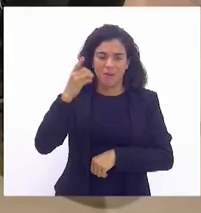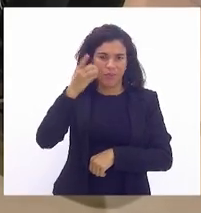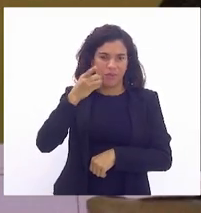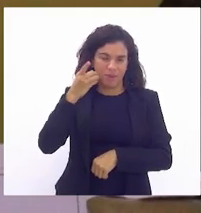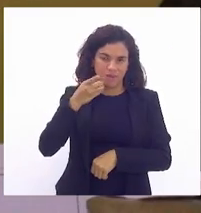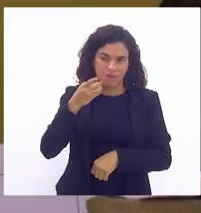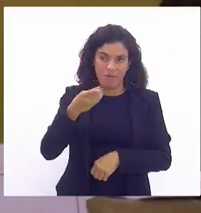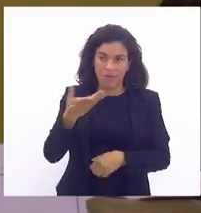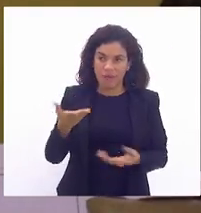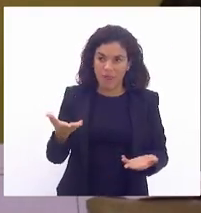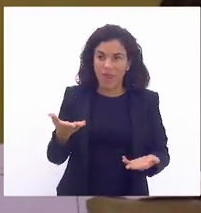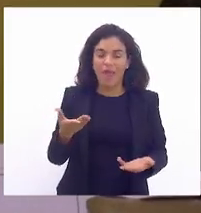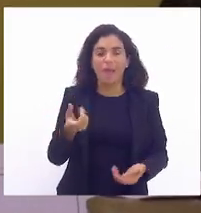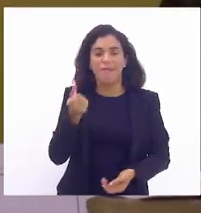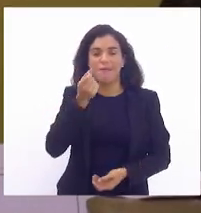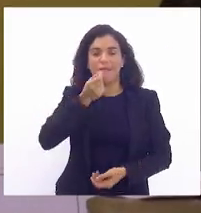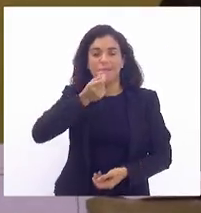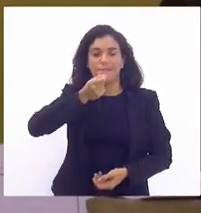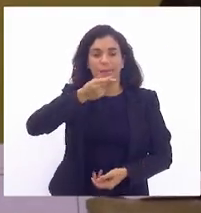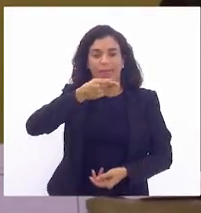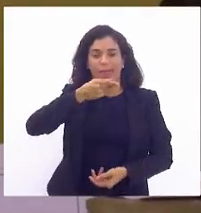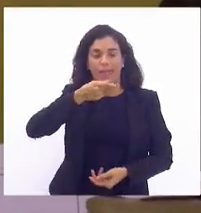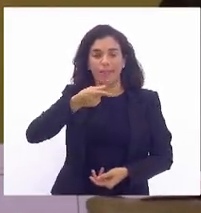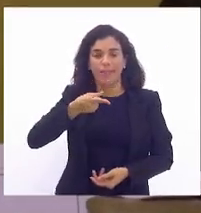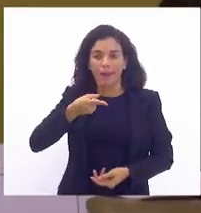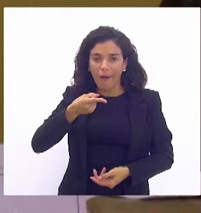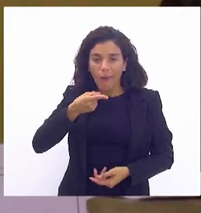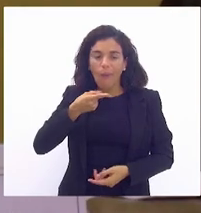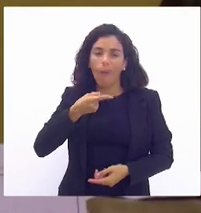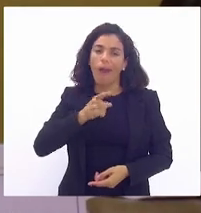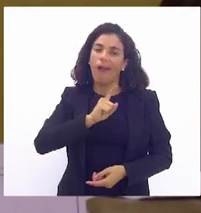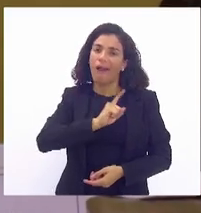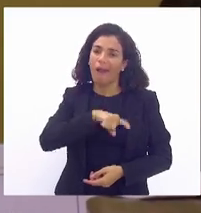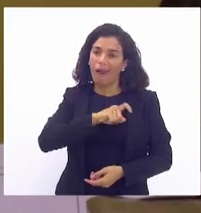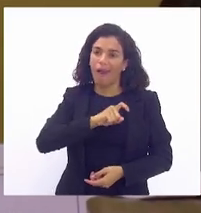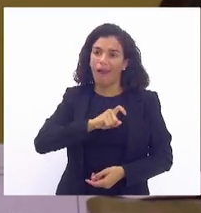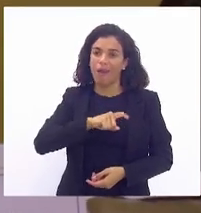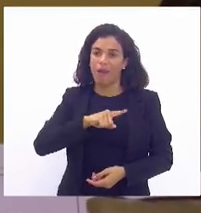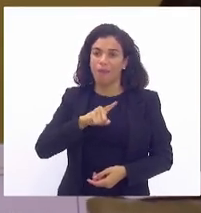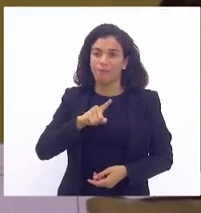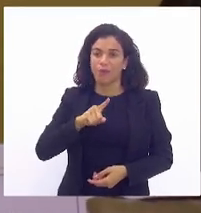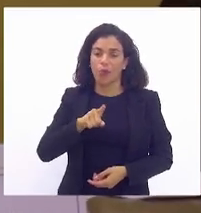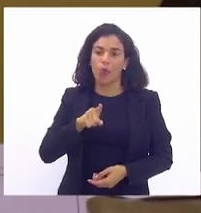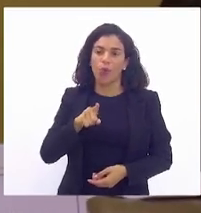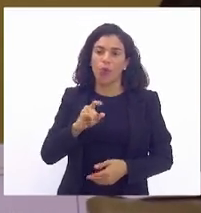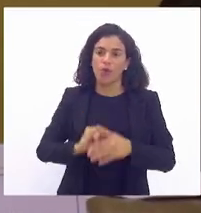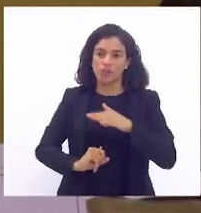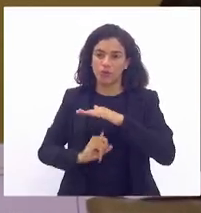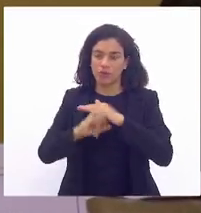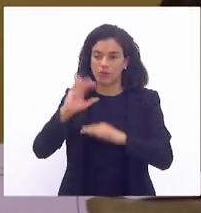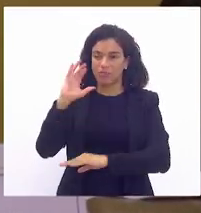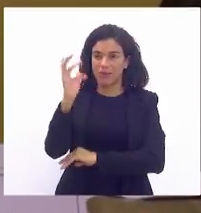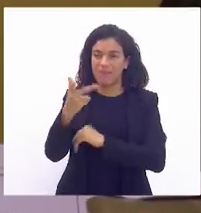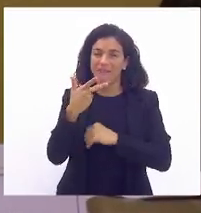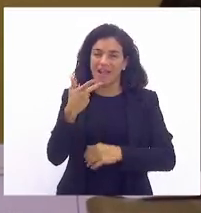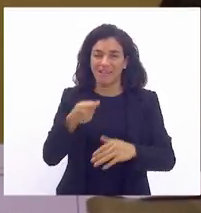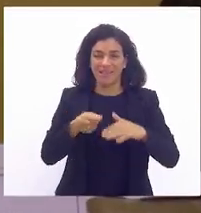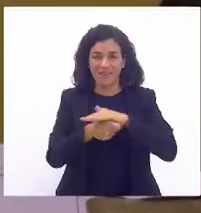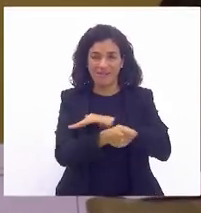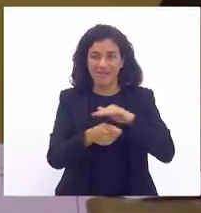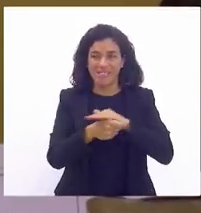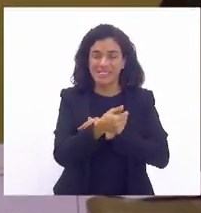Chega a ser uma piada, uma galhofa com a gente, com o órgão ambiental deles. Dizer que está investindo